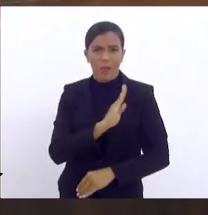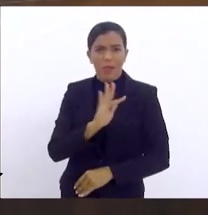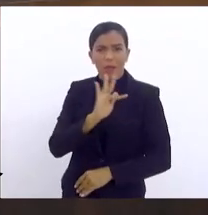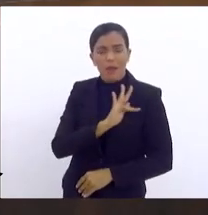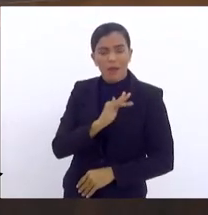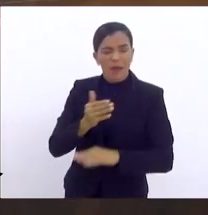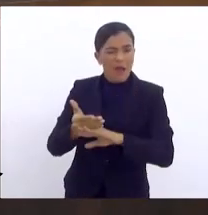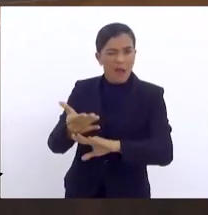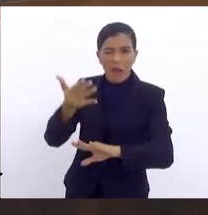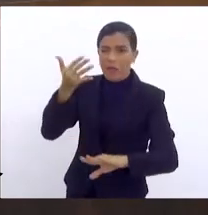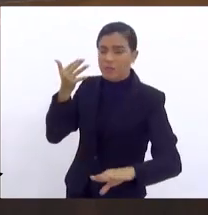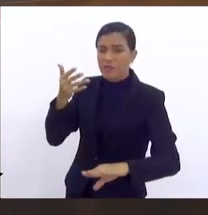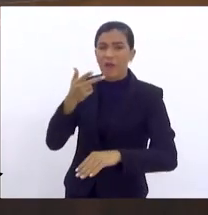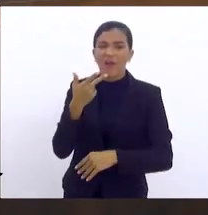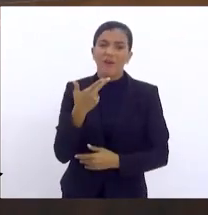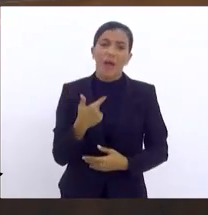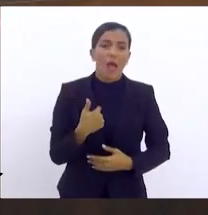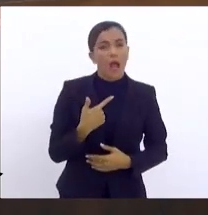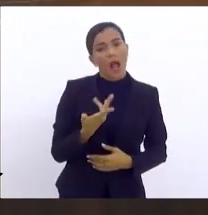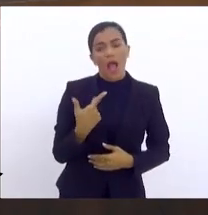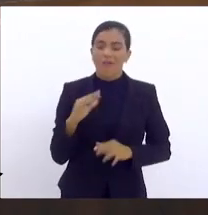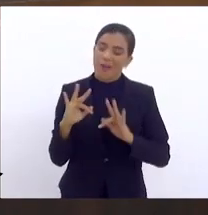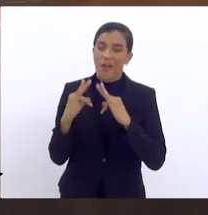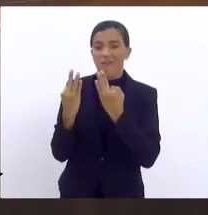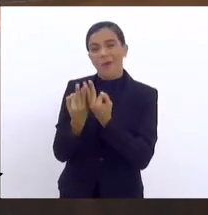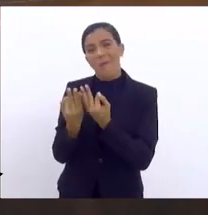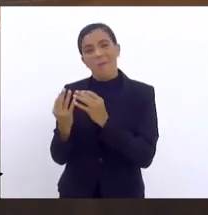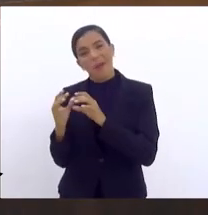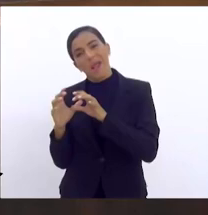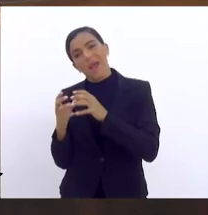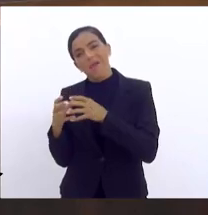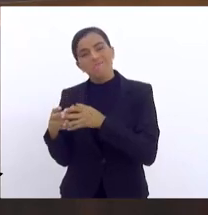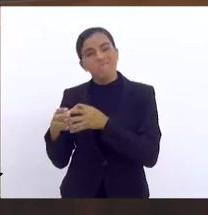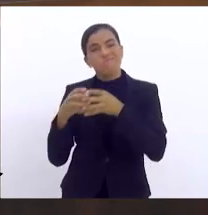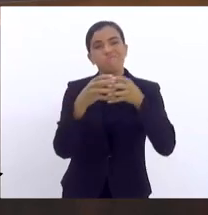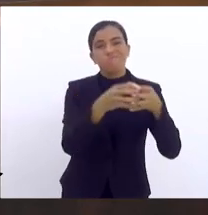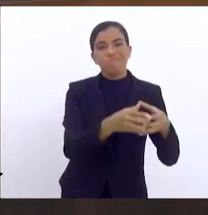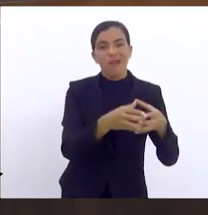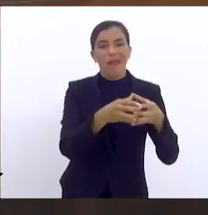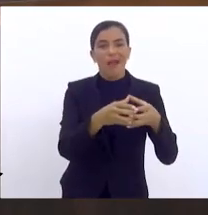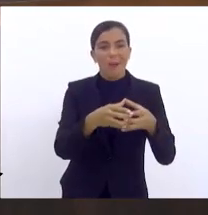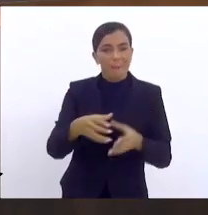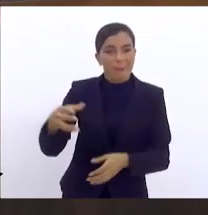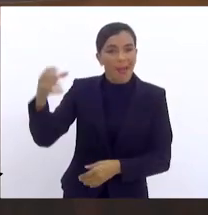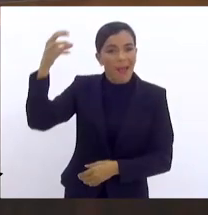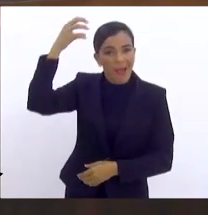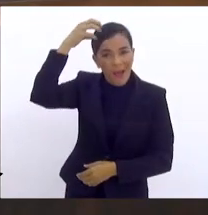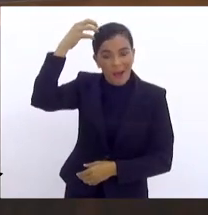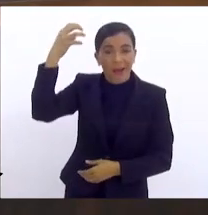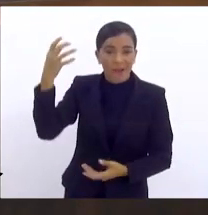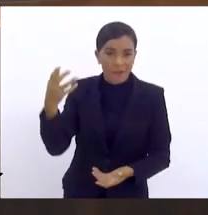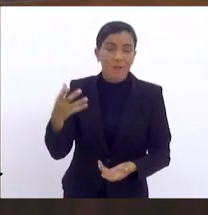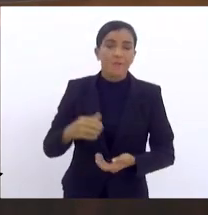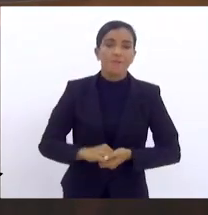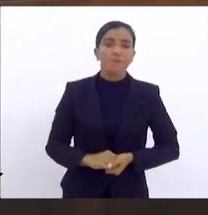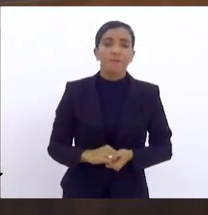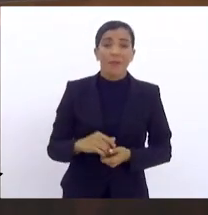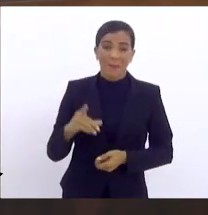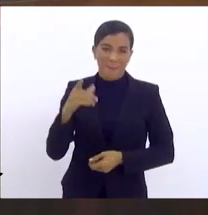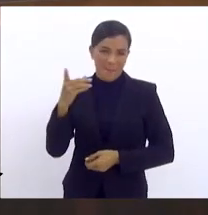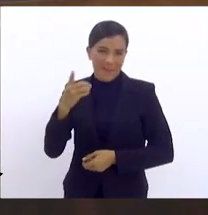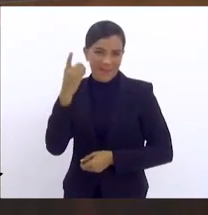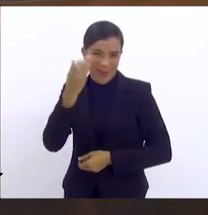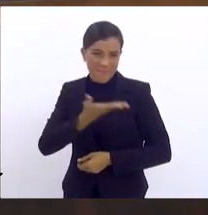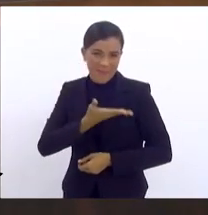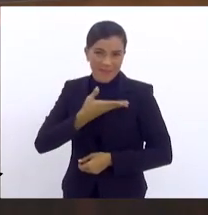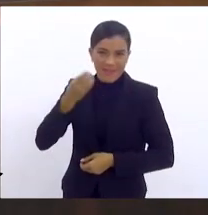antigamente quando se falava assim eu vou pegar minha família eu vou lá para Angra dos Reis vou falar um local bem longe lá com a nossa grande amiga que deputada Célia Jordão